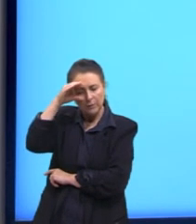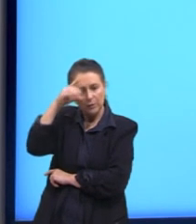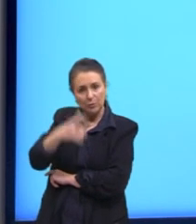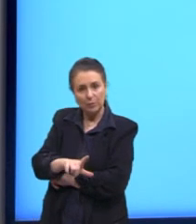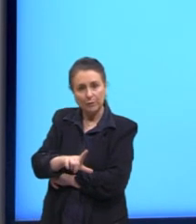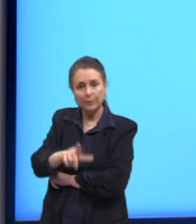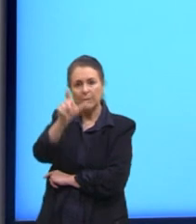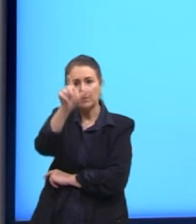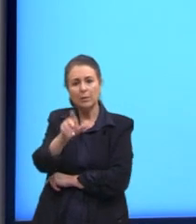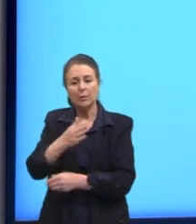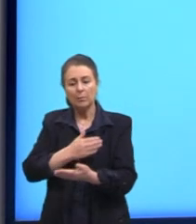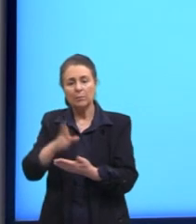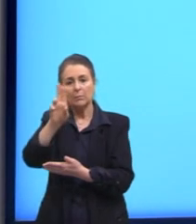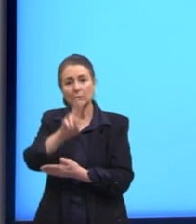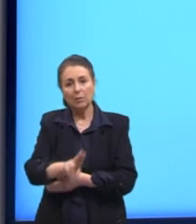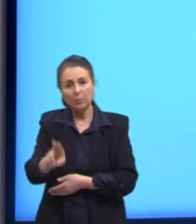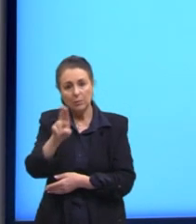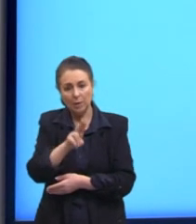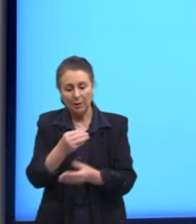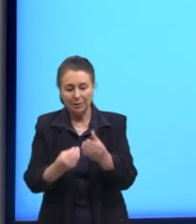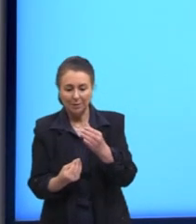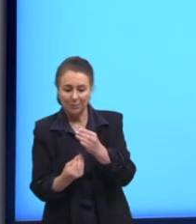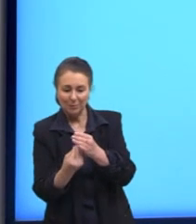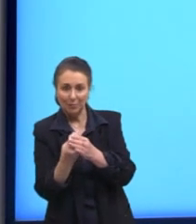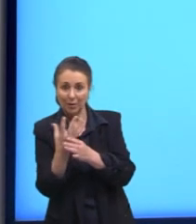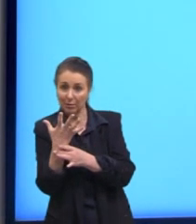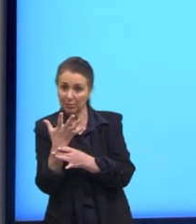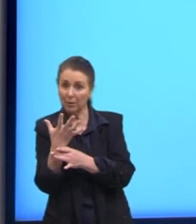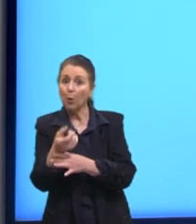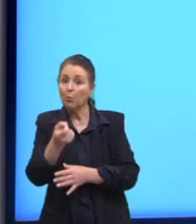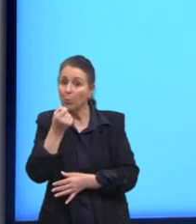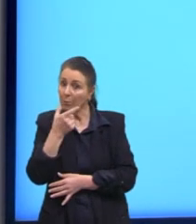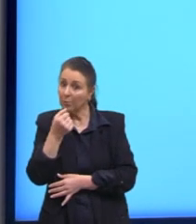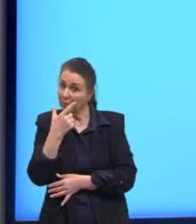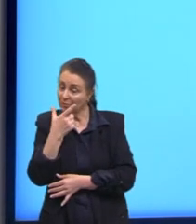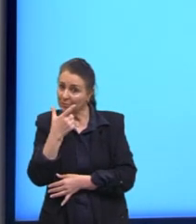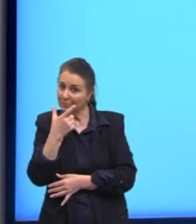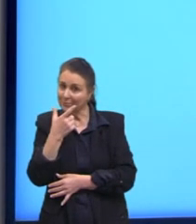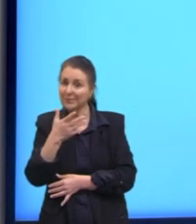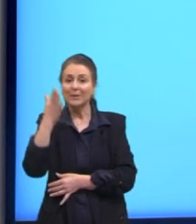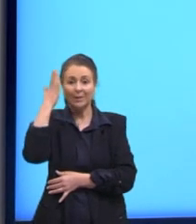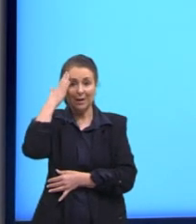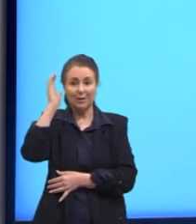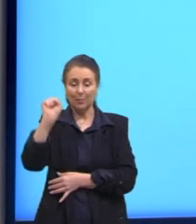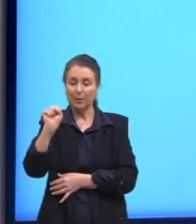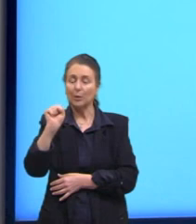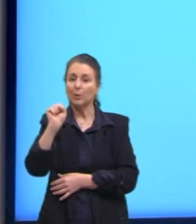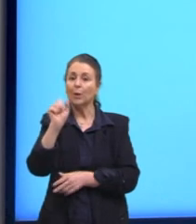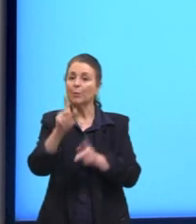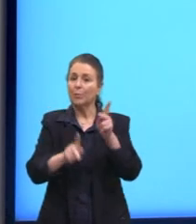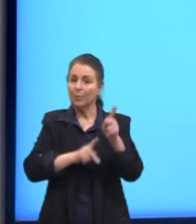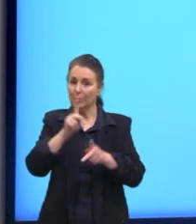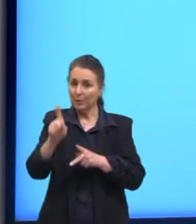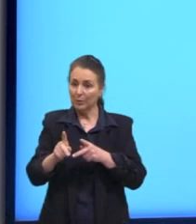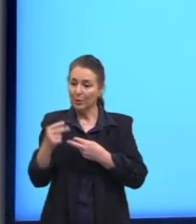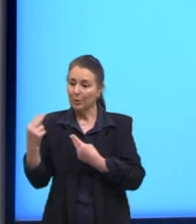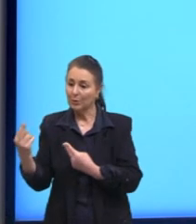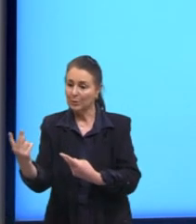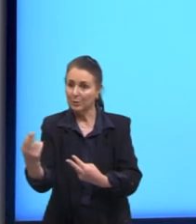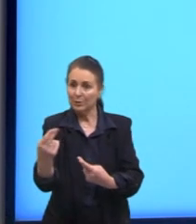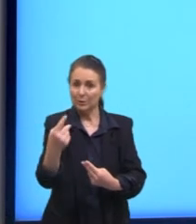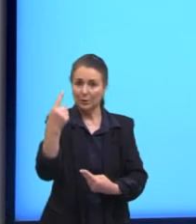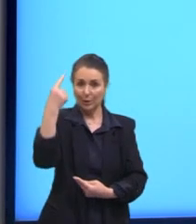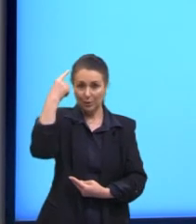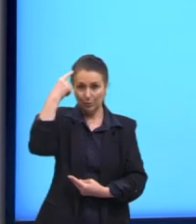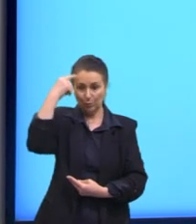a utilizar essa planta como uma planta medicinal. Na sabedoria popular, apenas o senso comum atesta